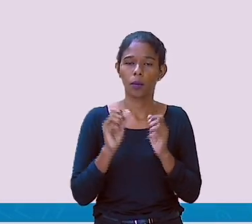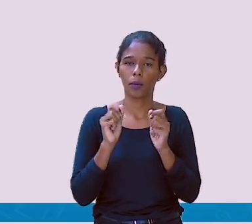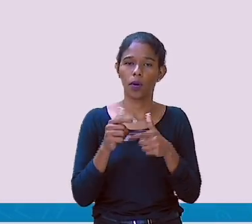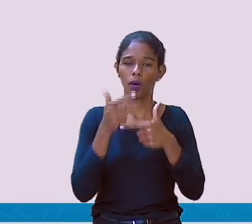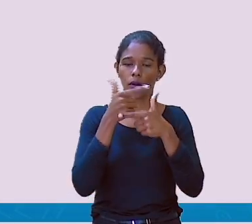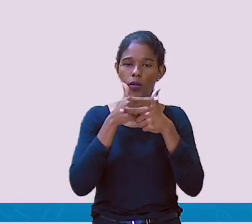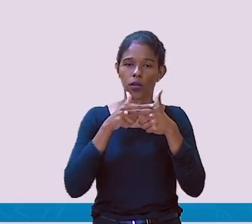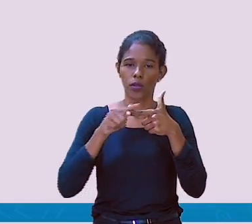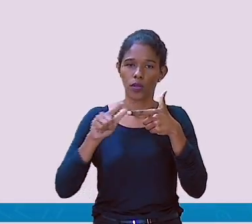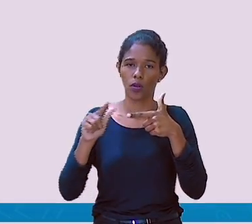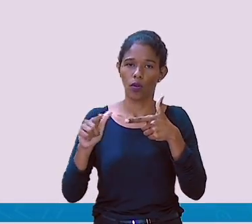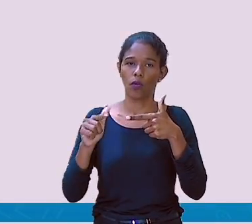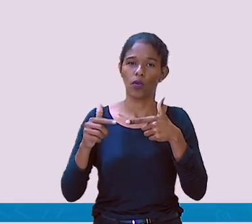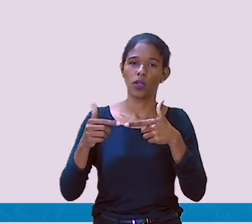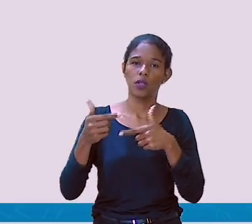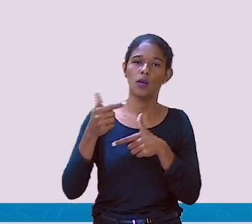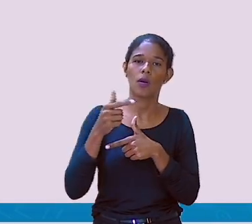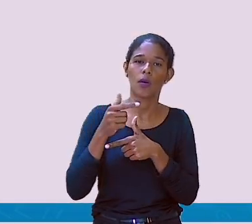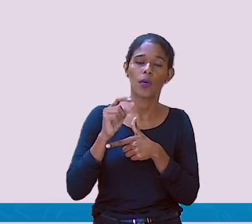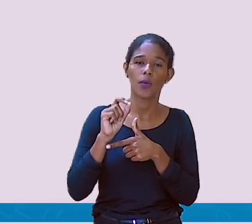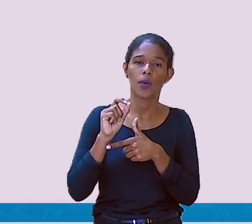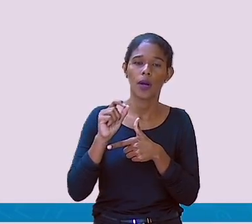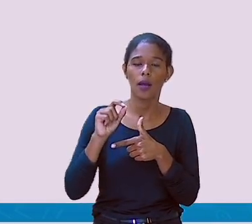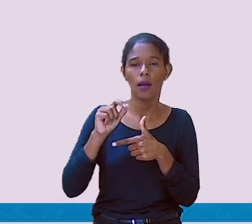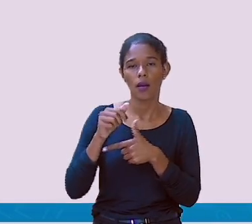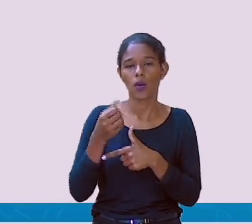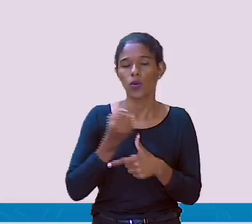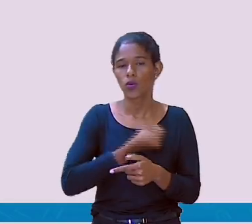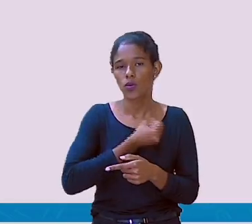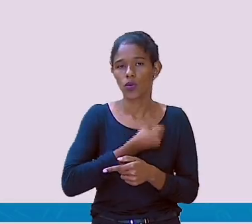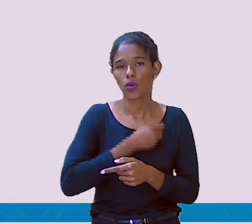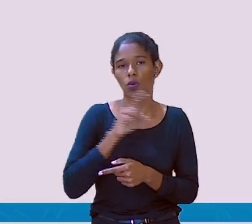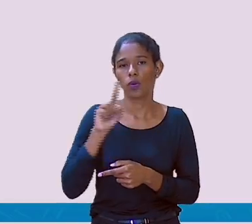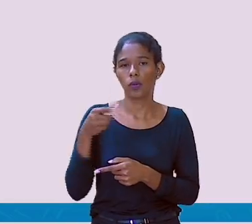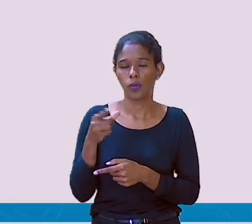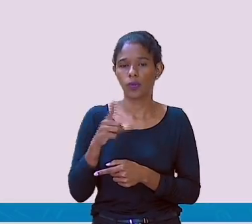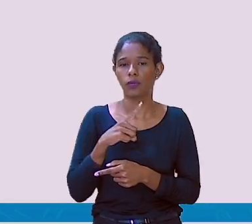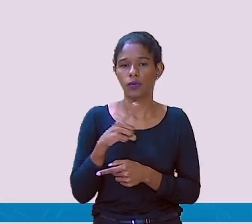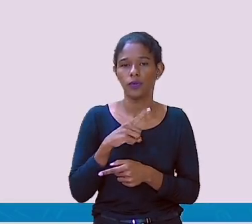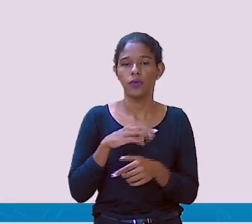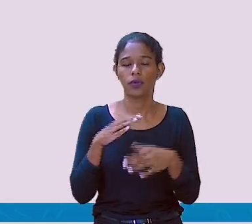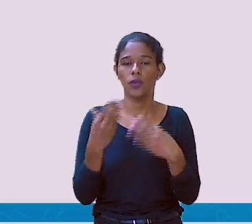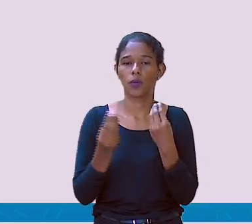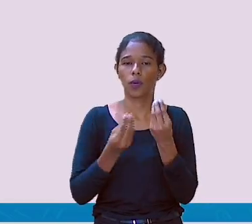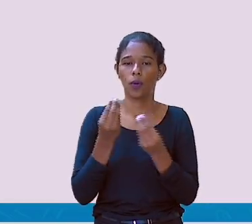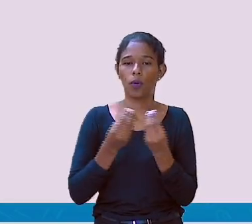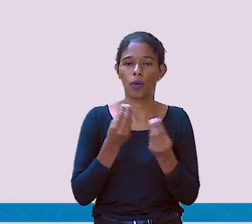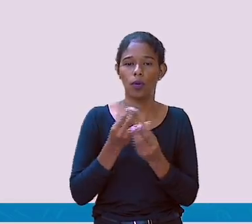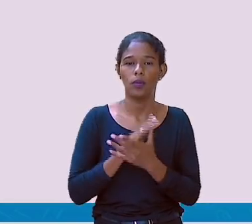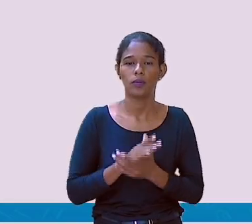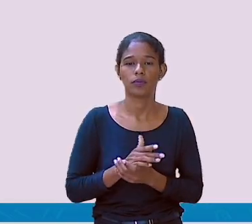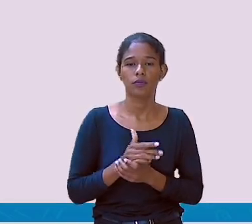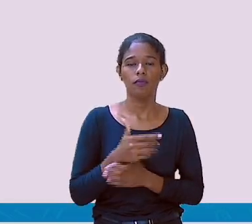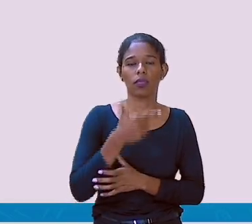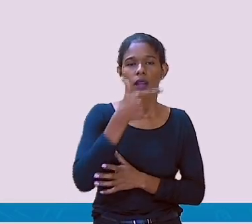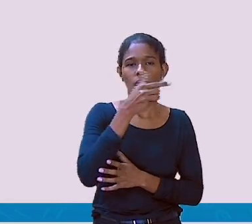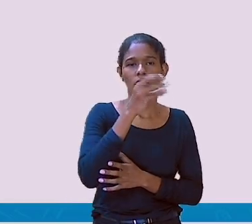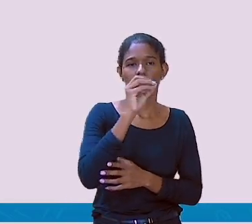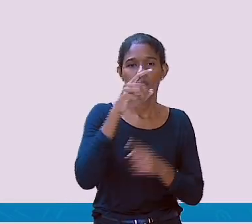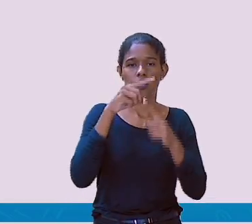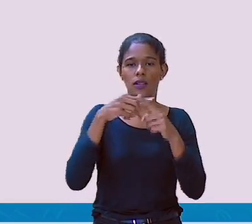divisão de fração. Conservo a primeira, multiplico pelo inverso da